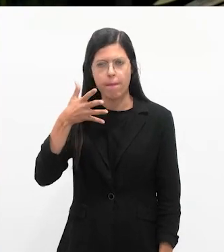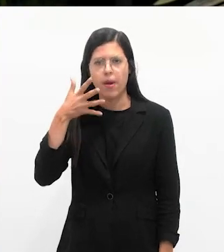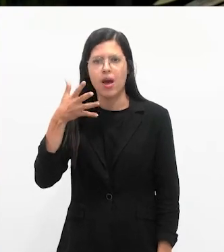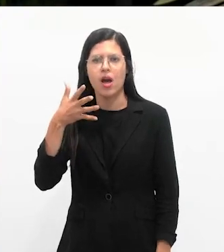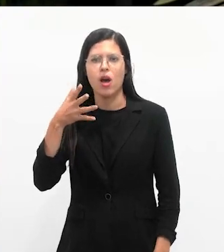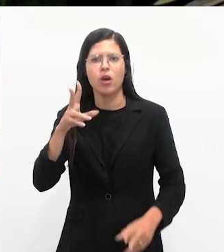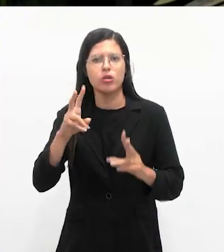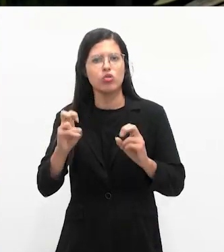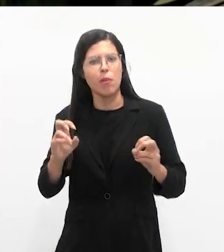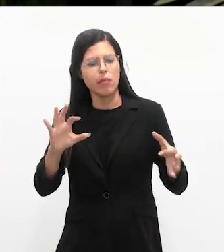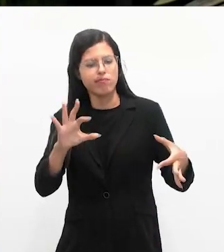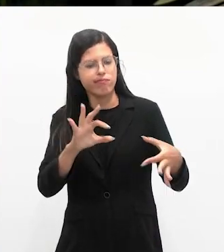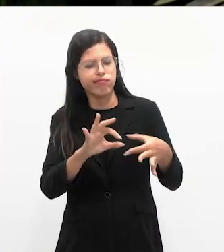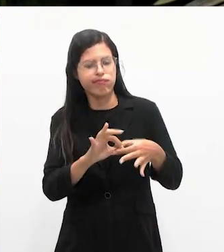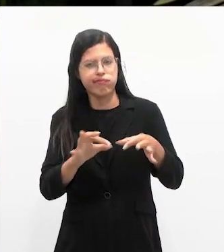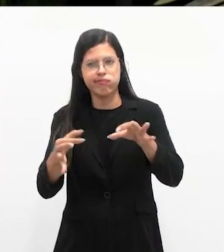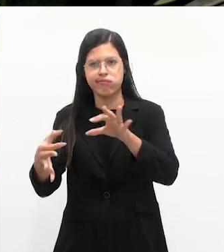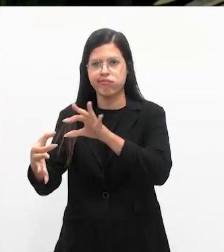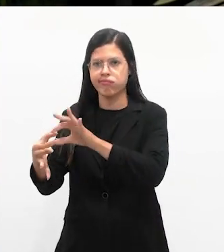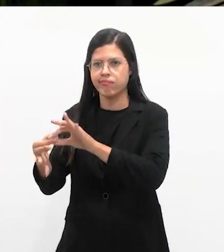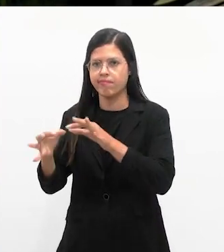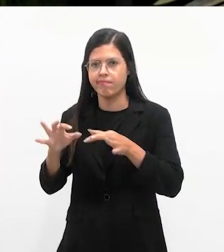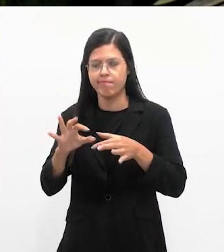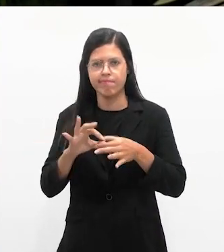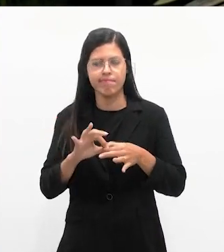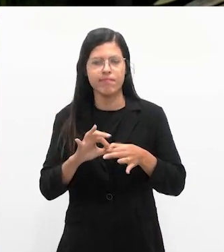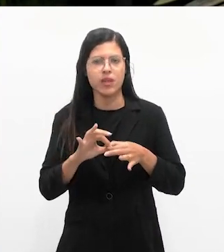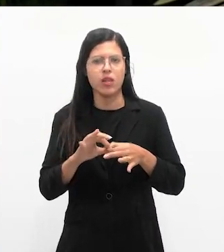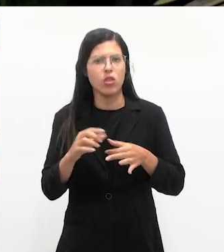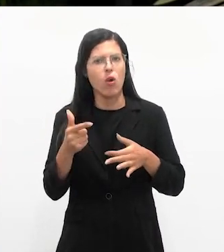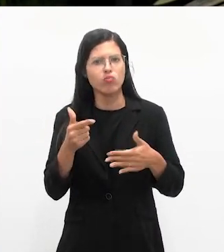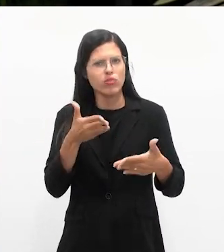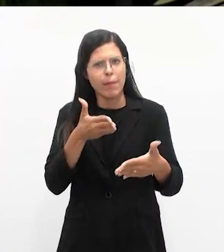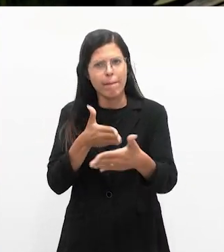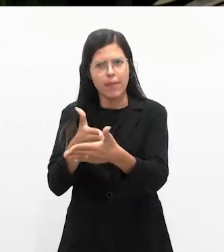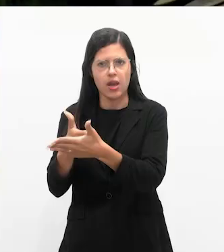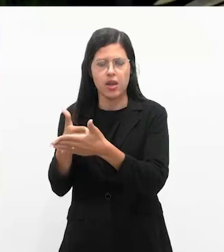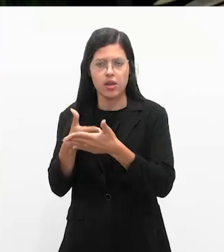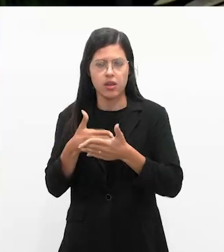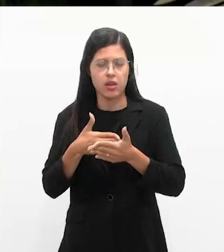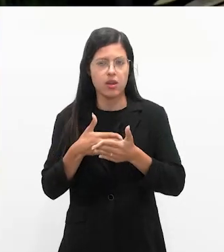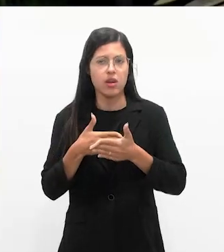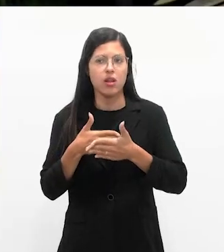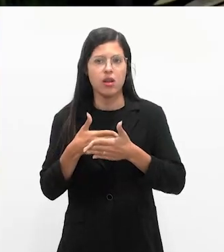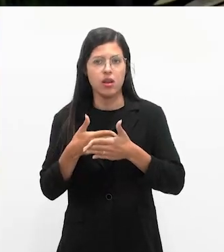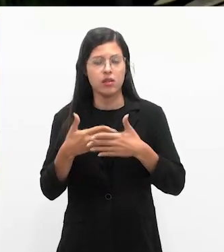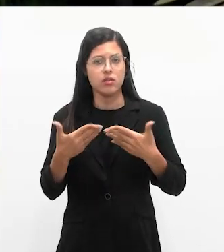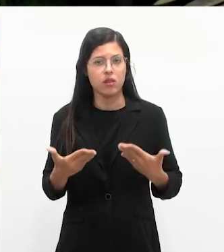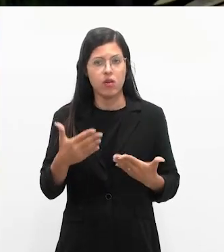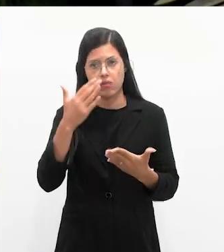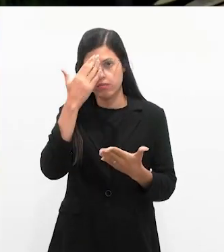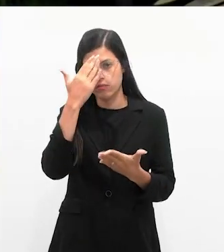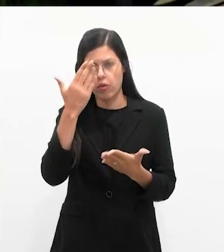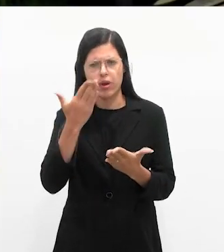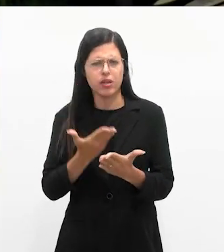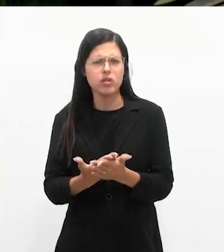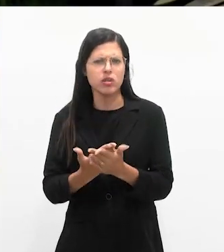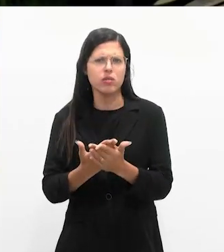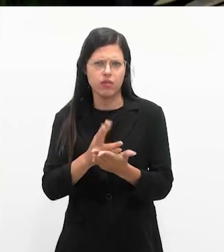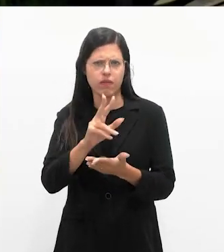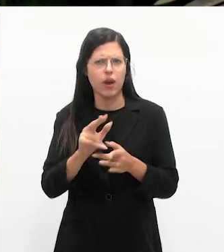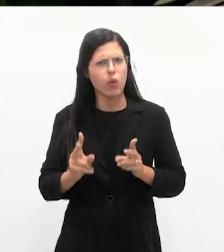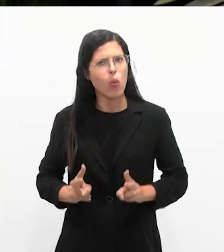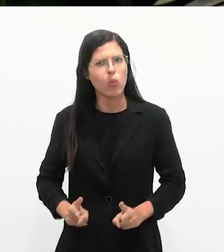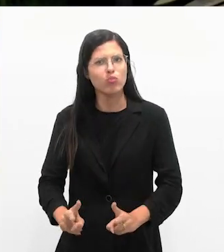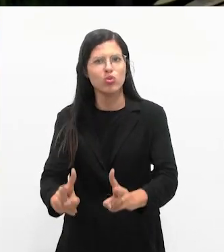criar pontes, de não haver barreiras, né? Então, creio que ele permanecerá